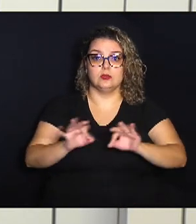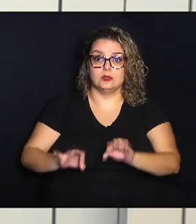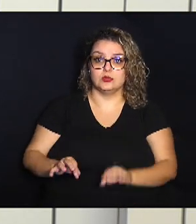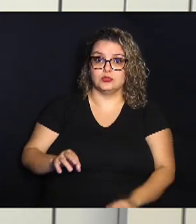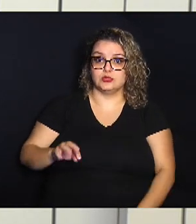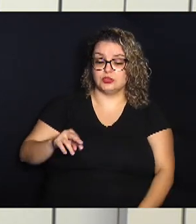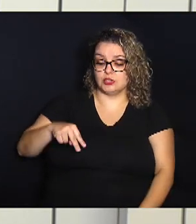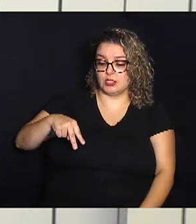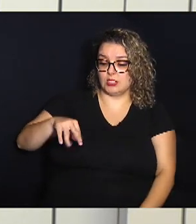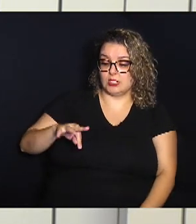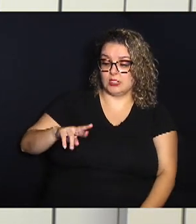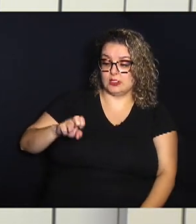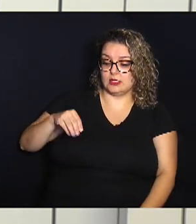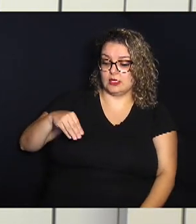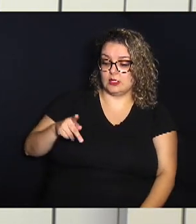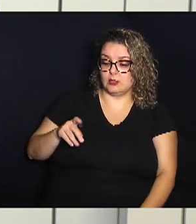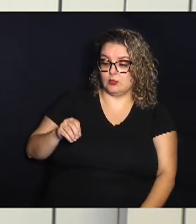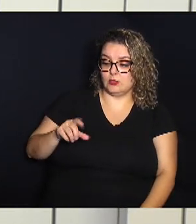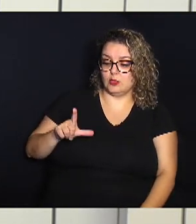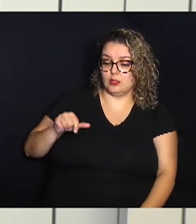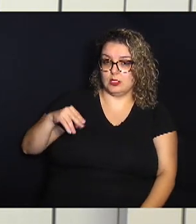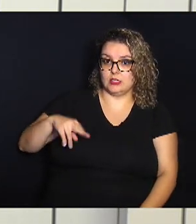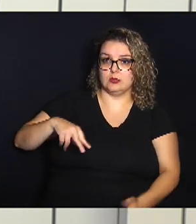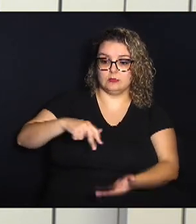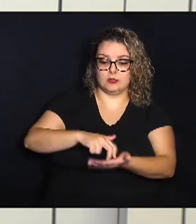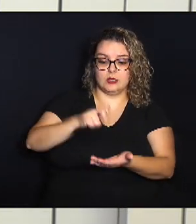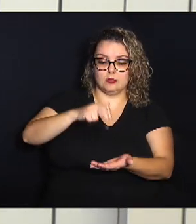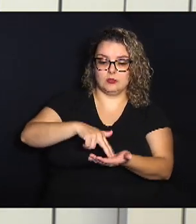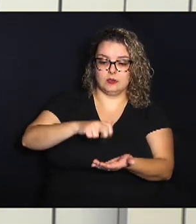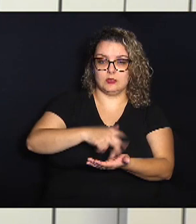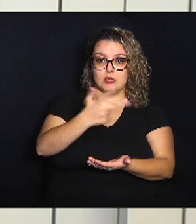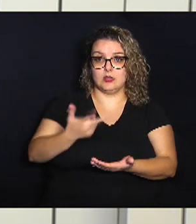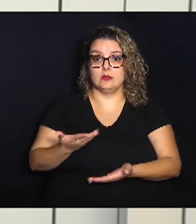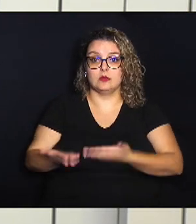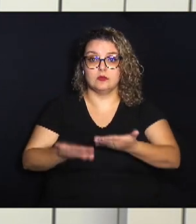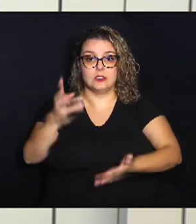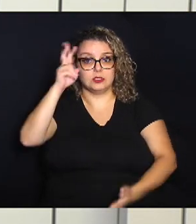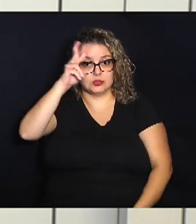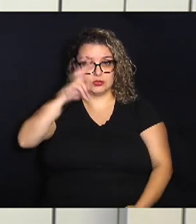O objetivo é preservar a história e cultura da cidade.